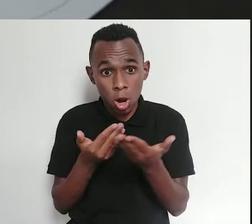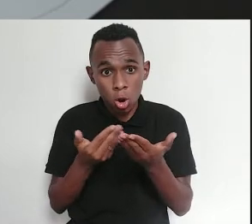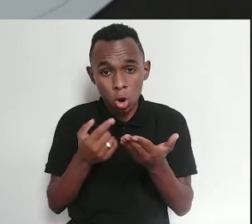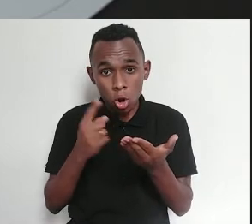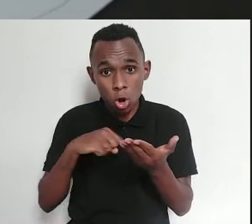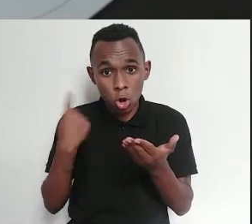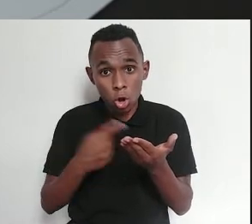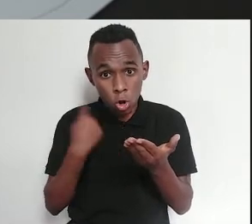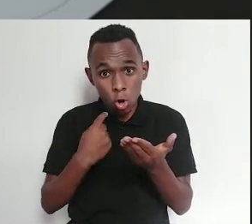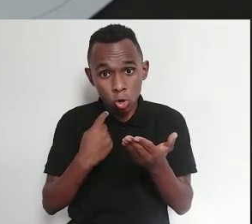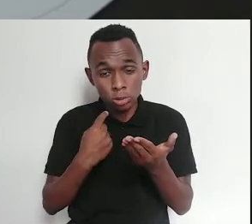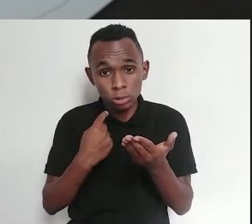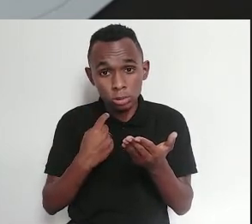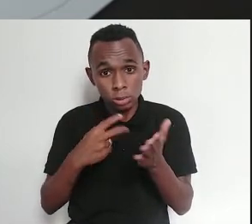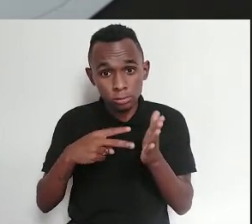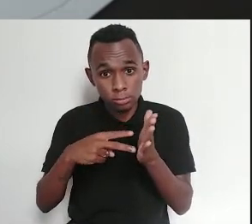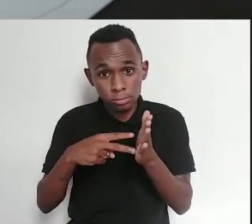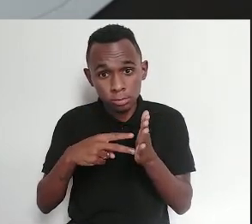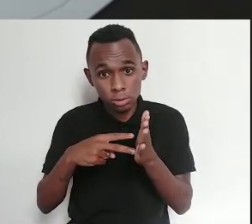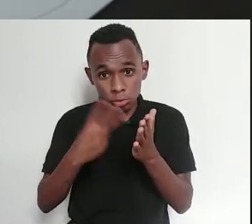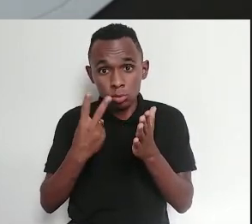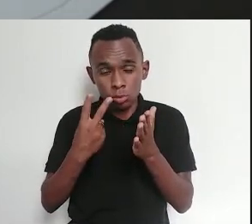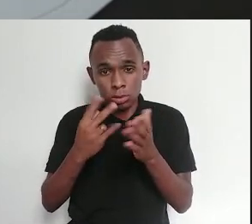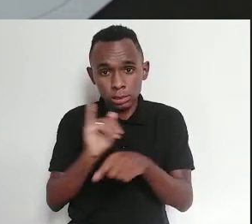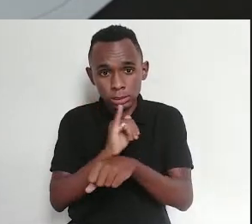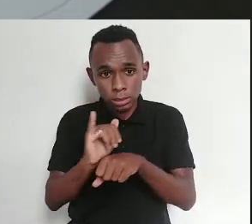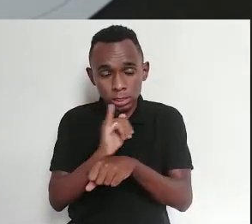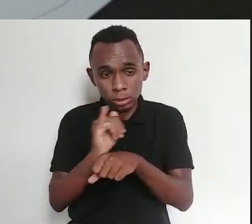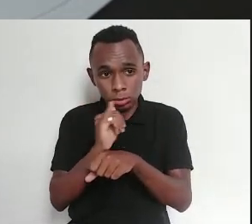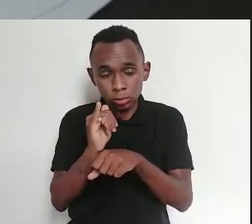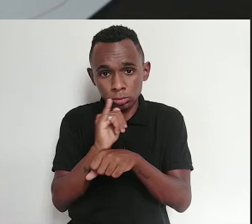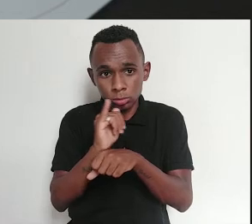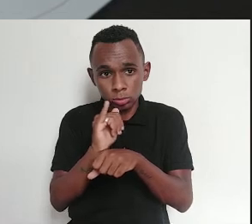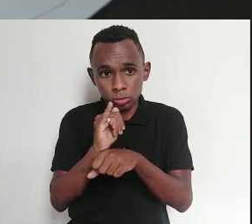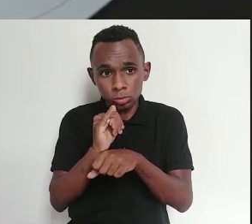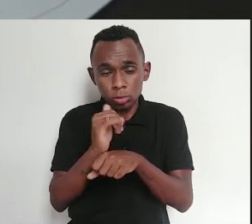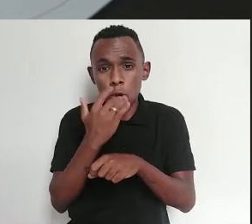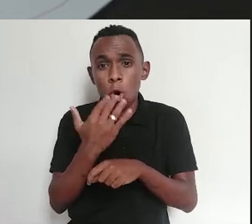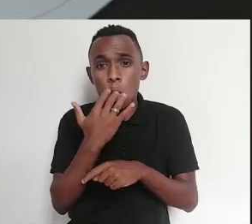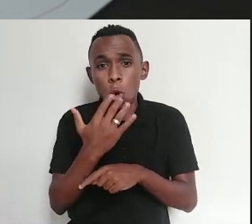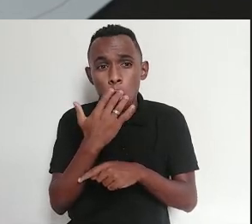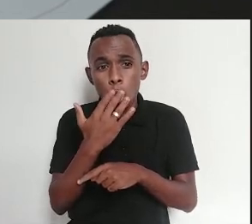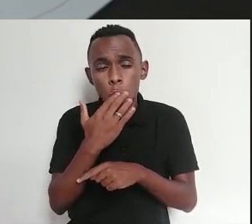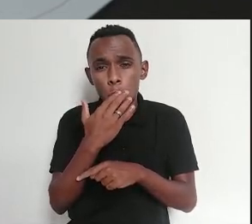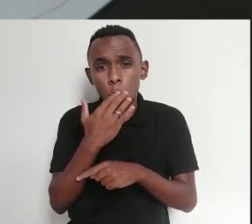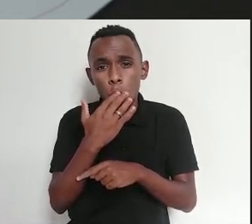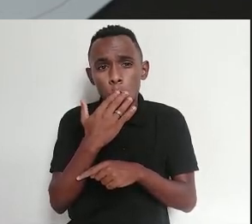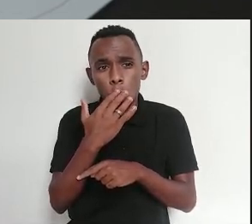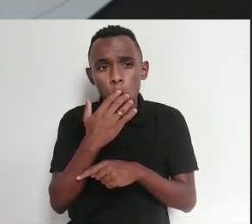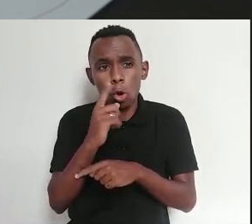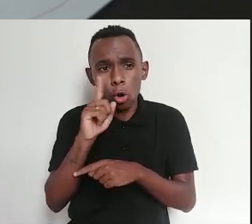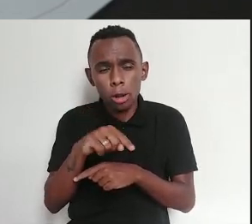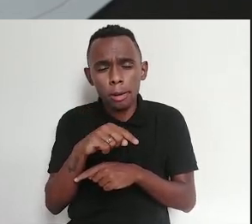vai passar para a parte da técnica da aquarela. A aquarela é uma tinta em pastilhas, que são umas